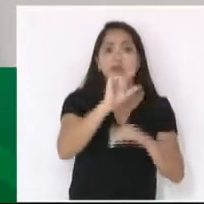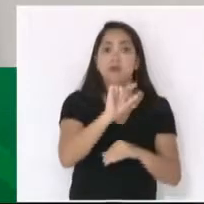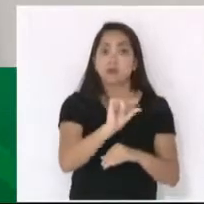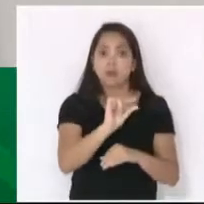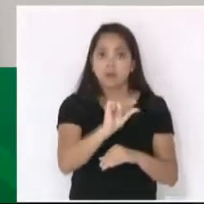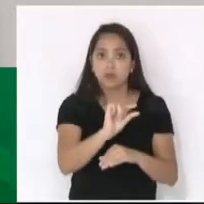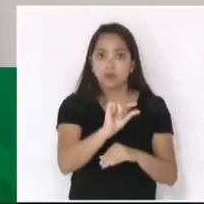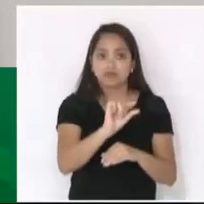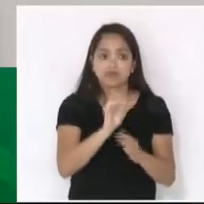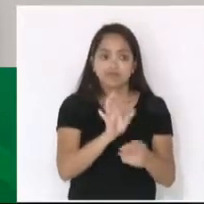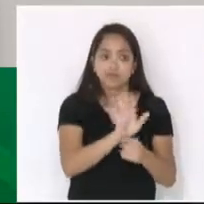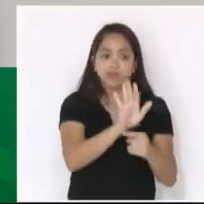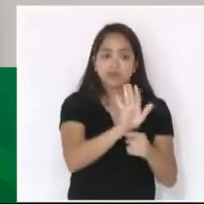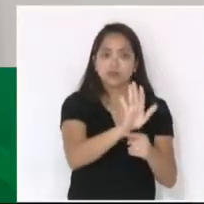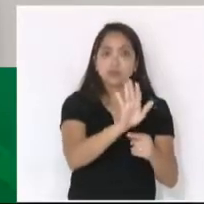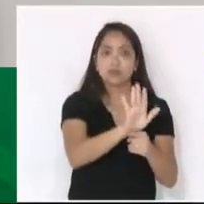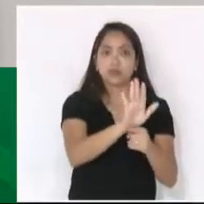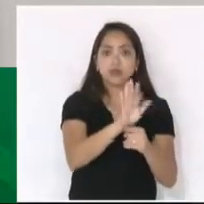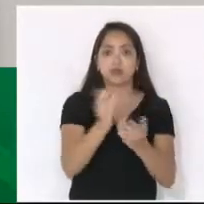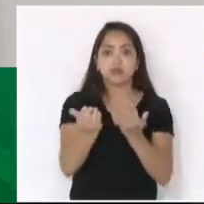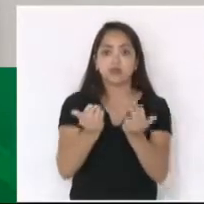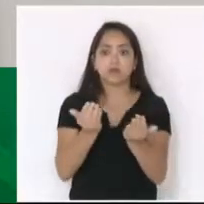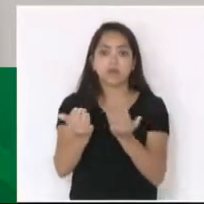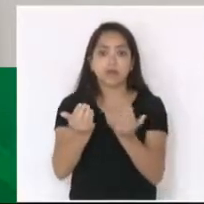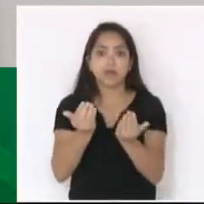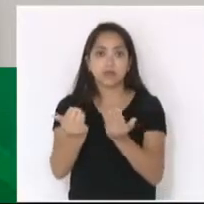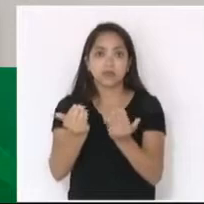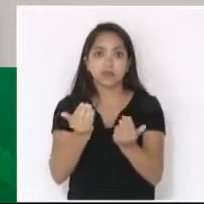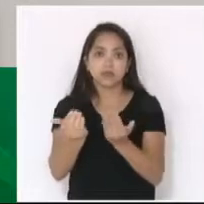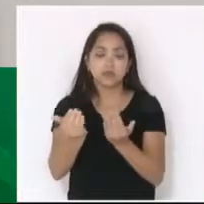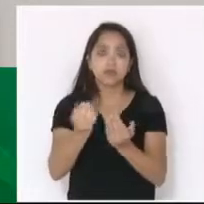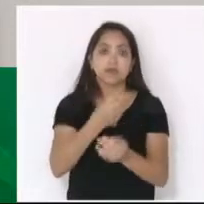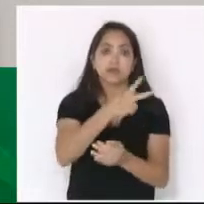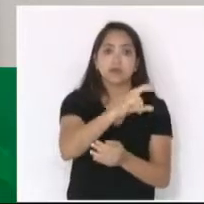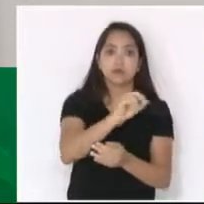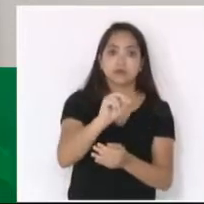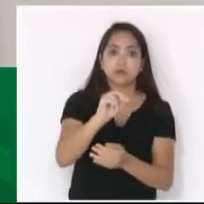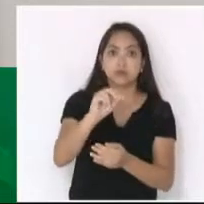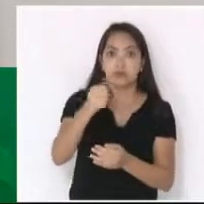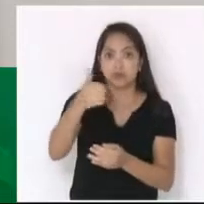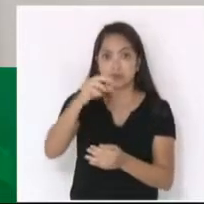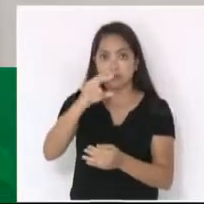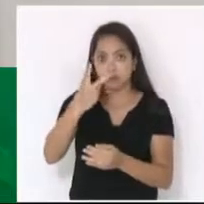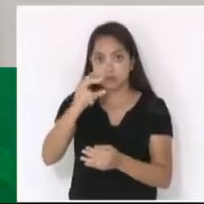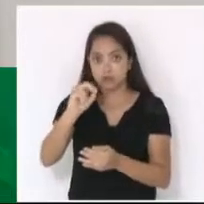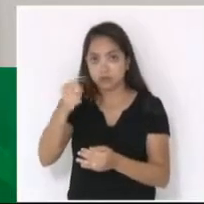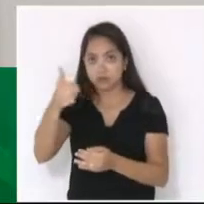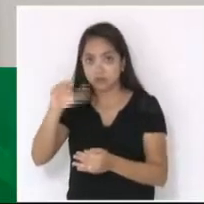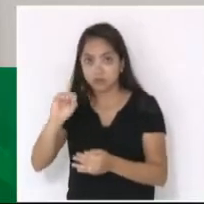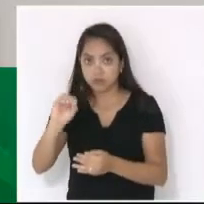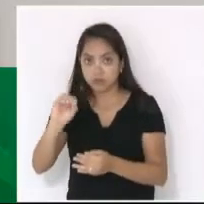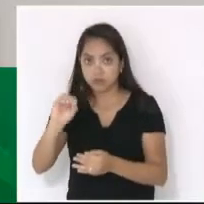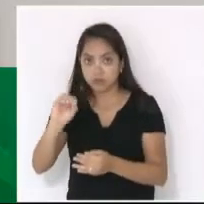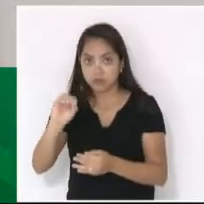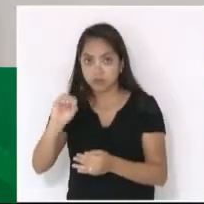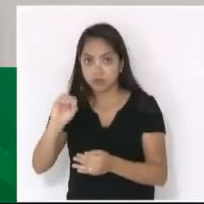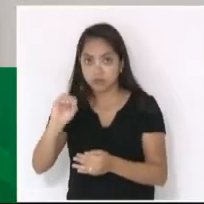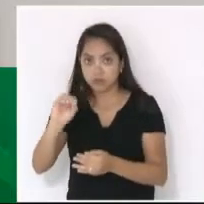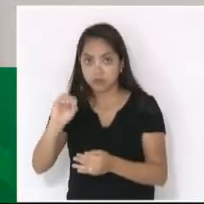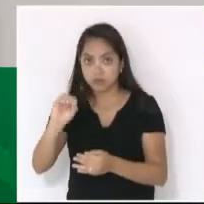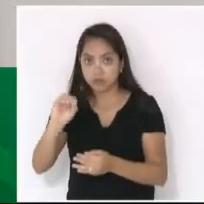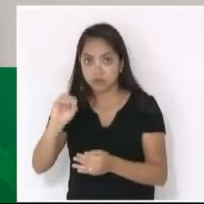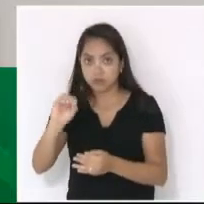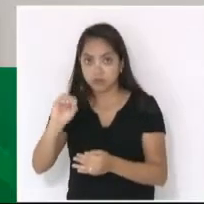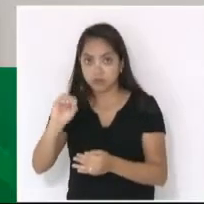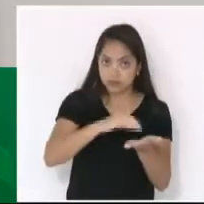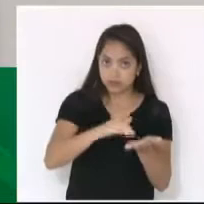comparativo entre o ano 2.003 ao ano 2010 das 36 regionais na época